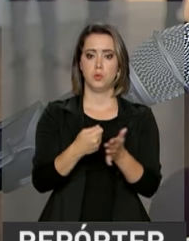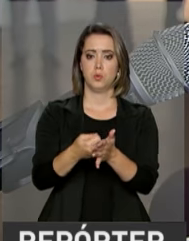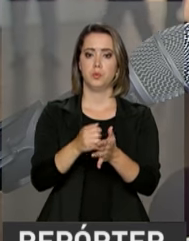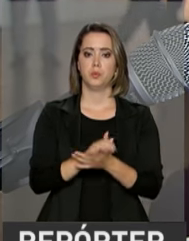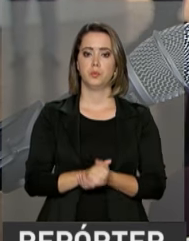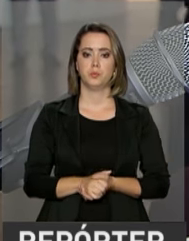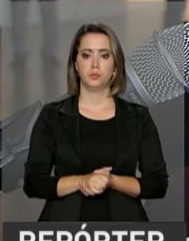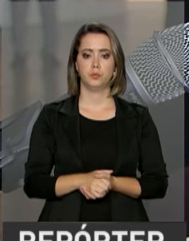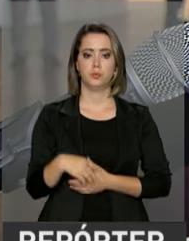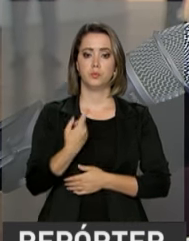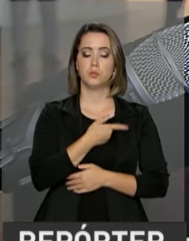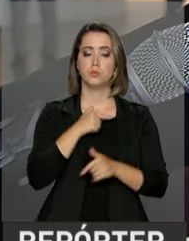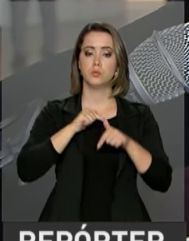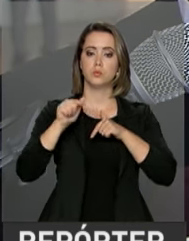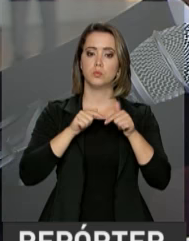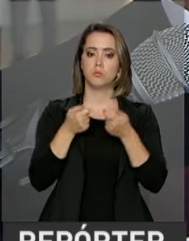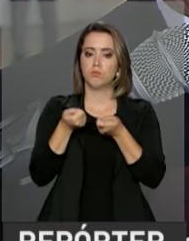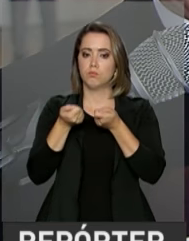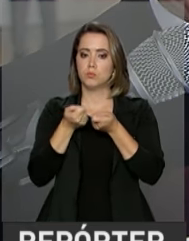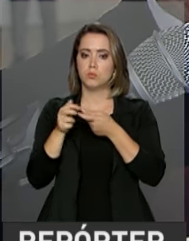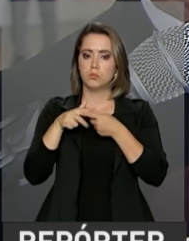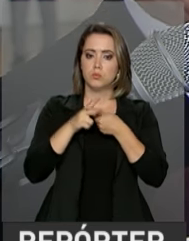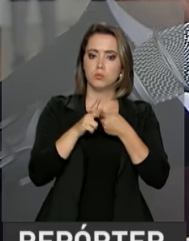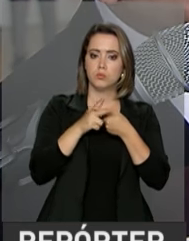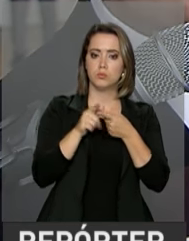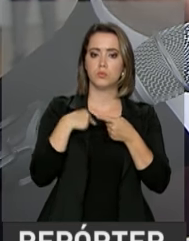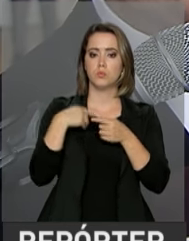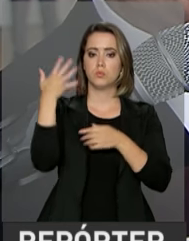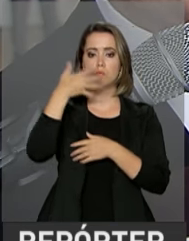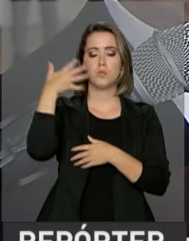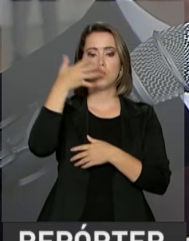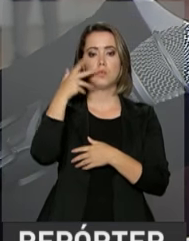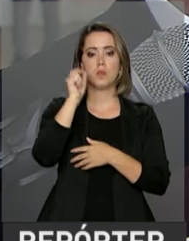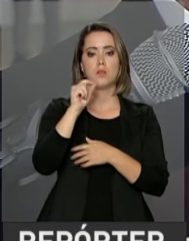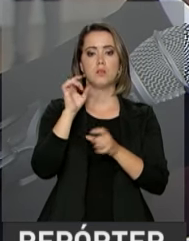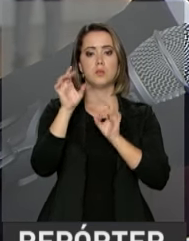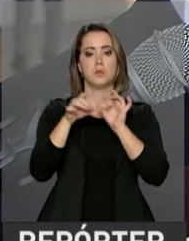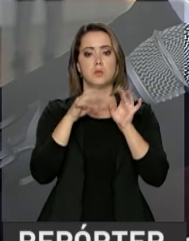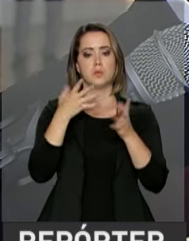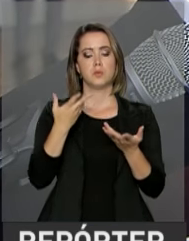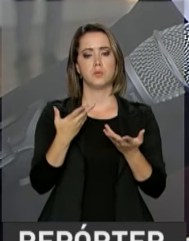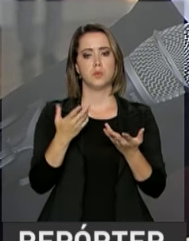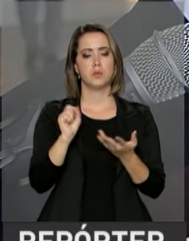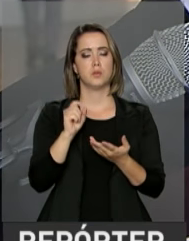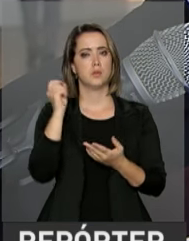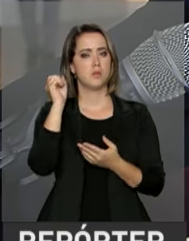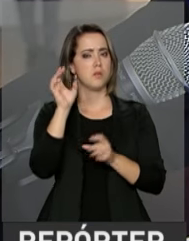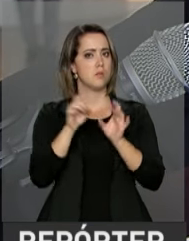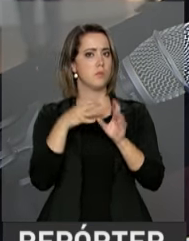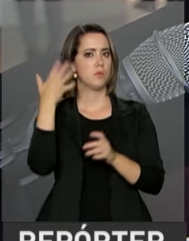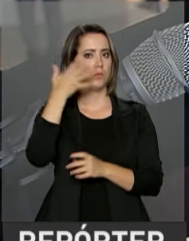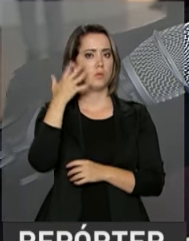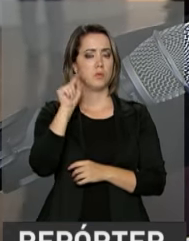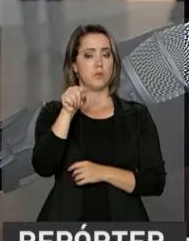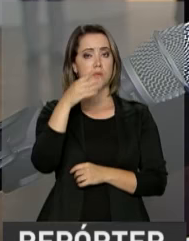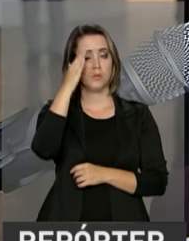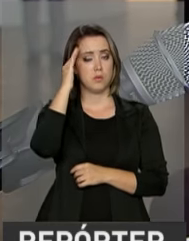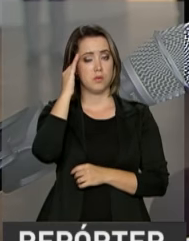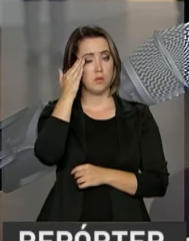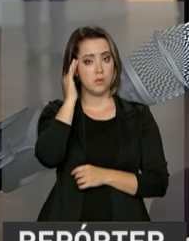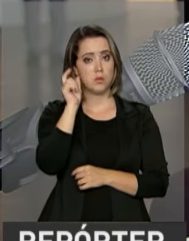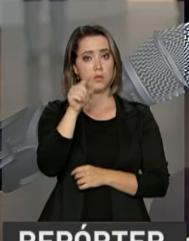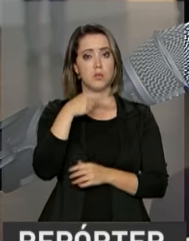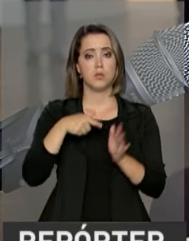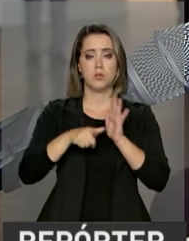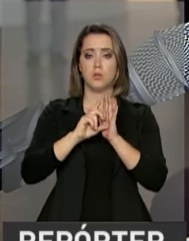Nós temos que ir trabalhando, ajustando, conversando, dialogando, explicando, especialmente explicando, né? Vocês vejam, os principais problemas eram o problema